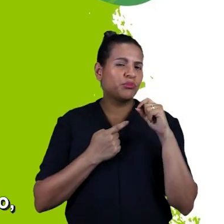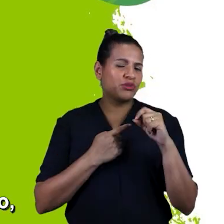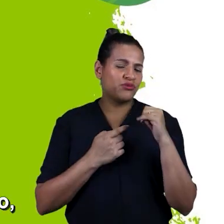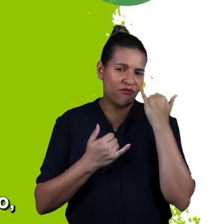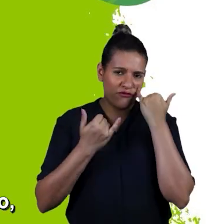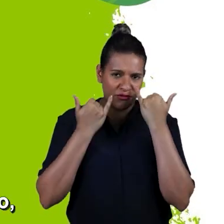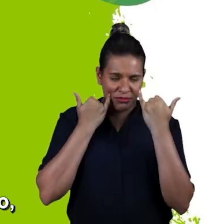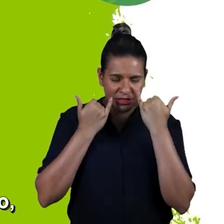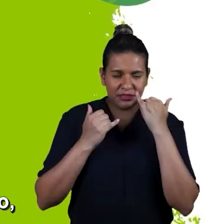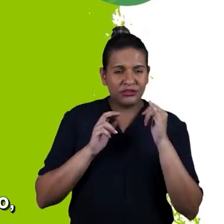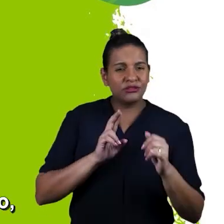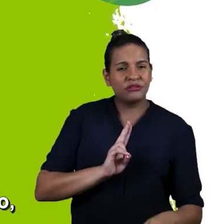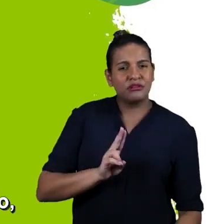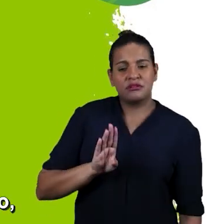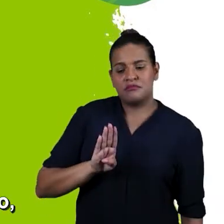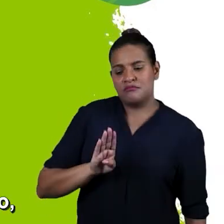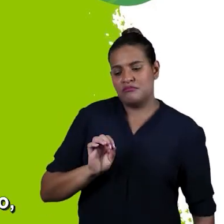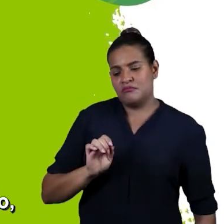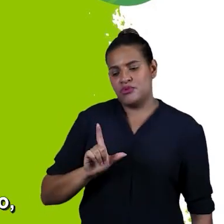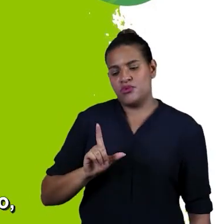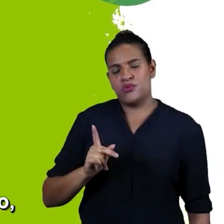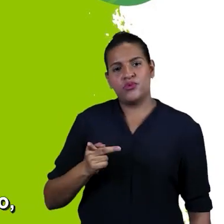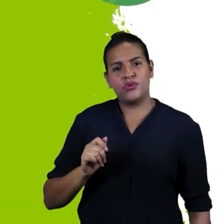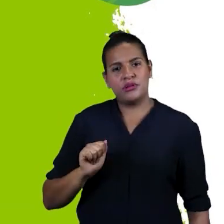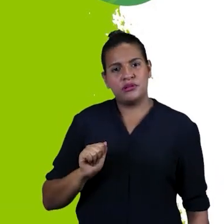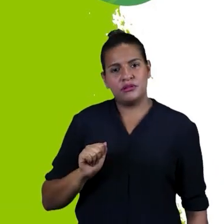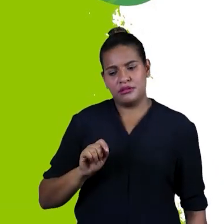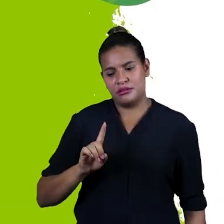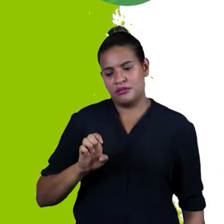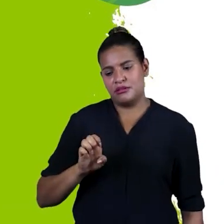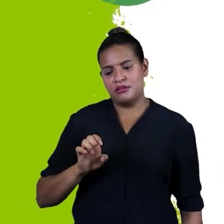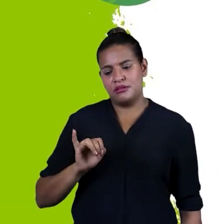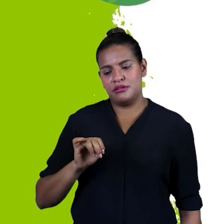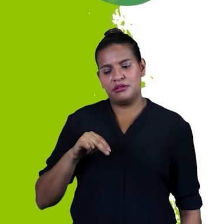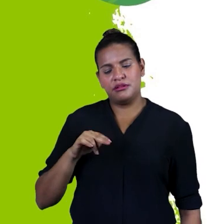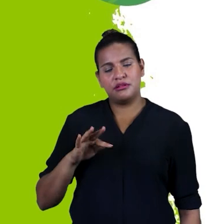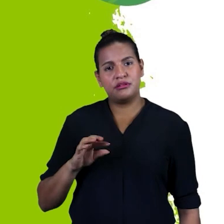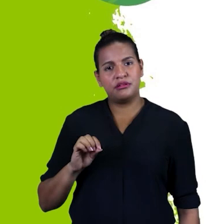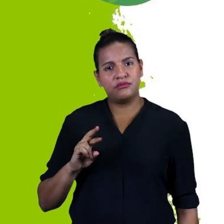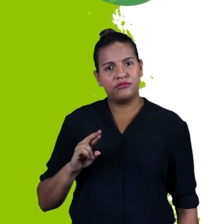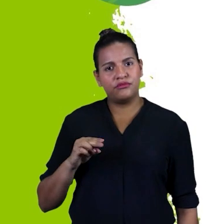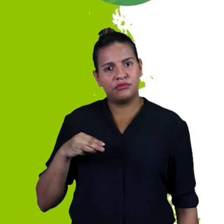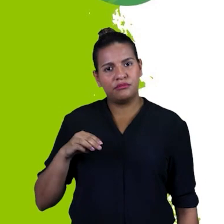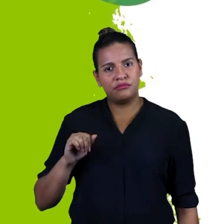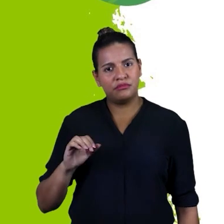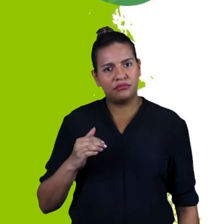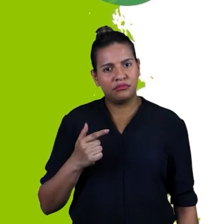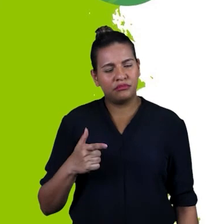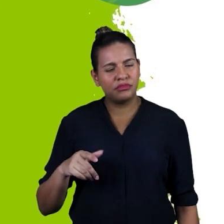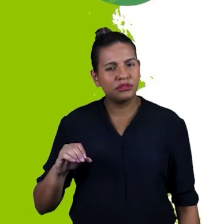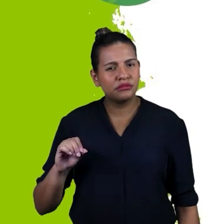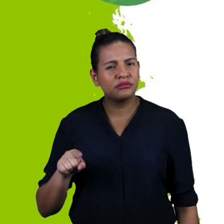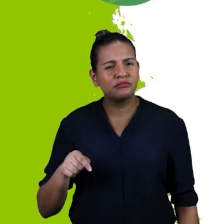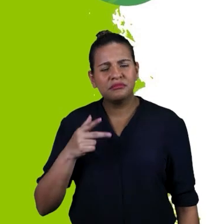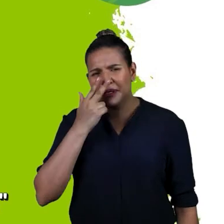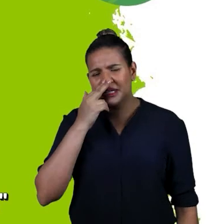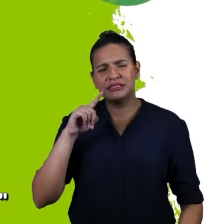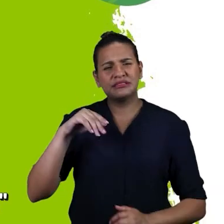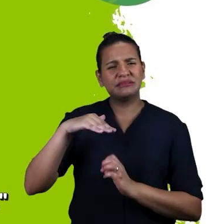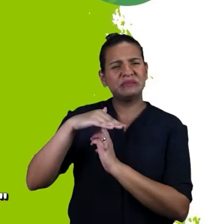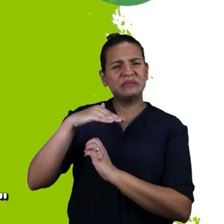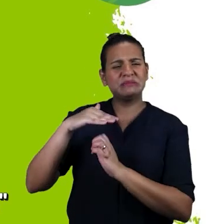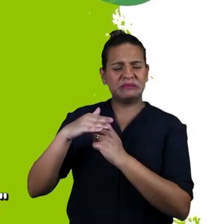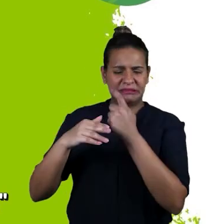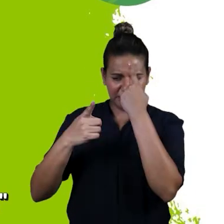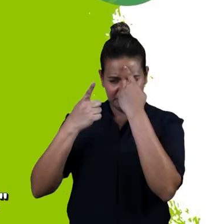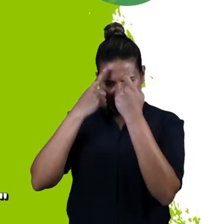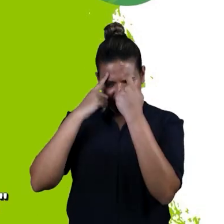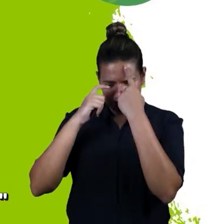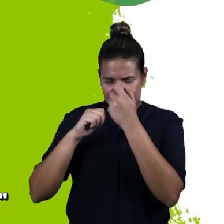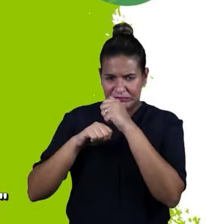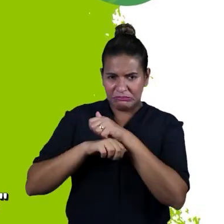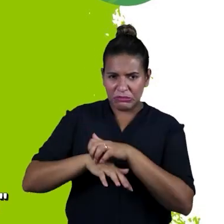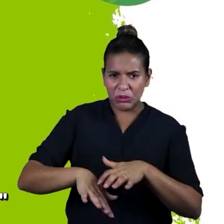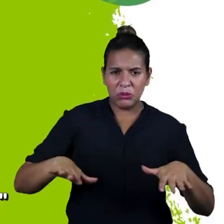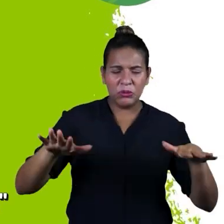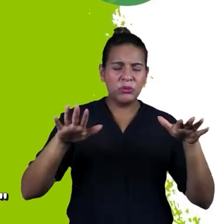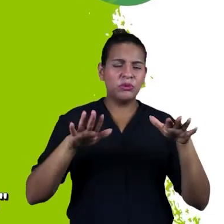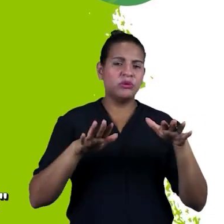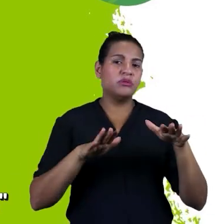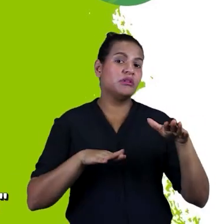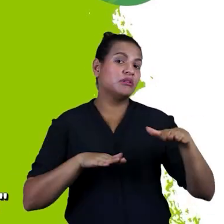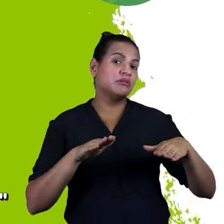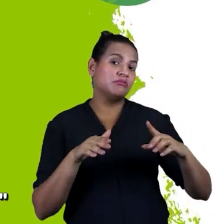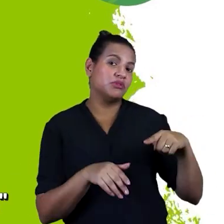gente se preocupa com essas bolhas de informação, sejam elas produzidas pelas próprias empresas ou criadas por nossos ciclos